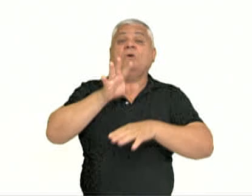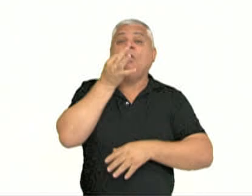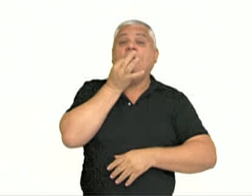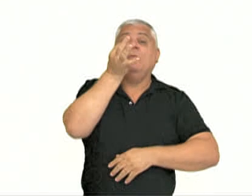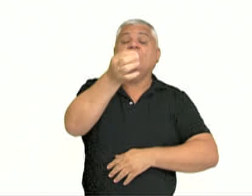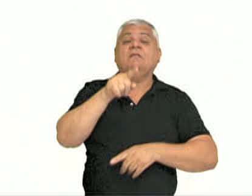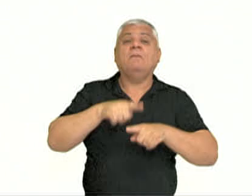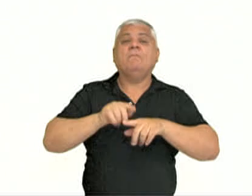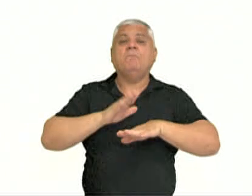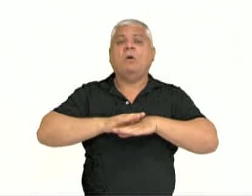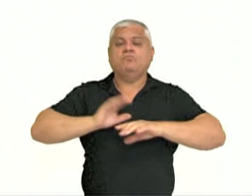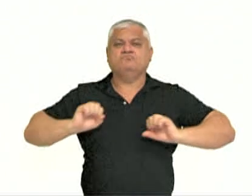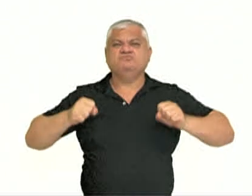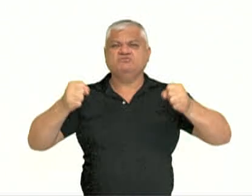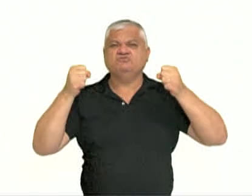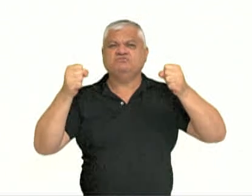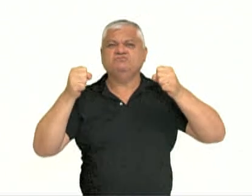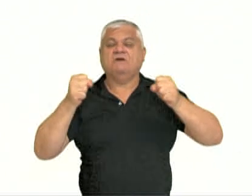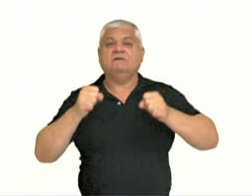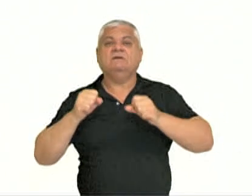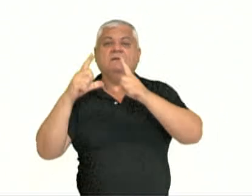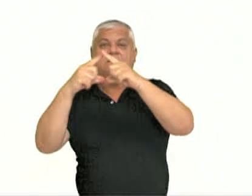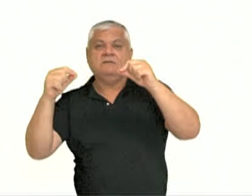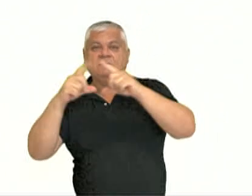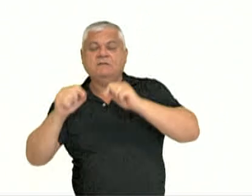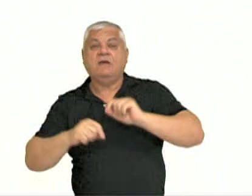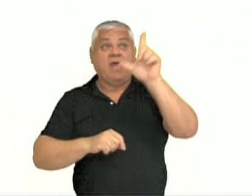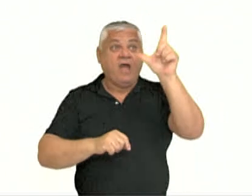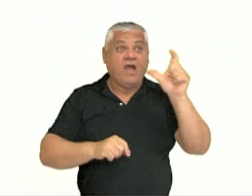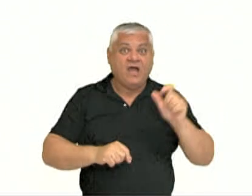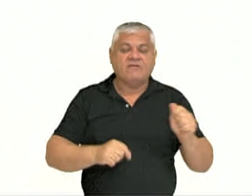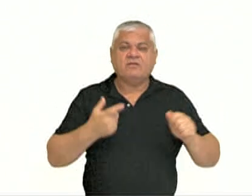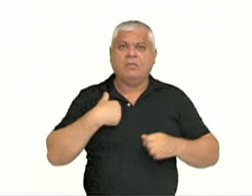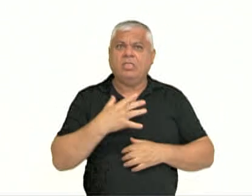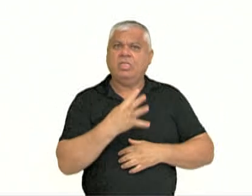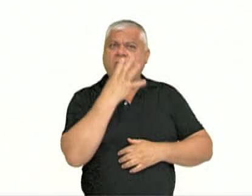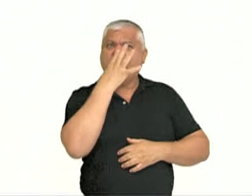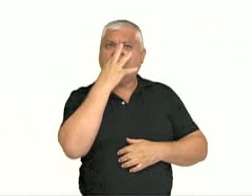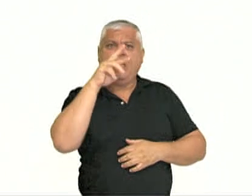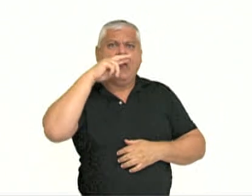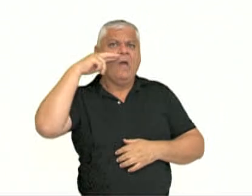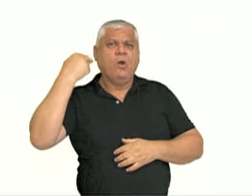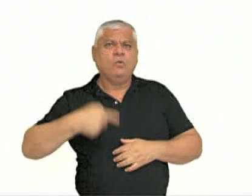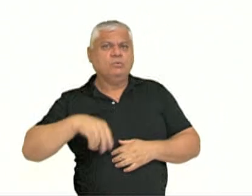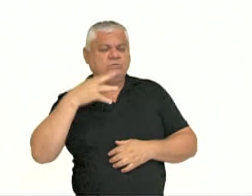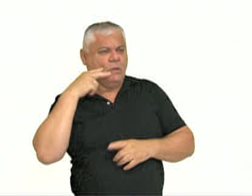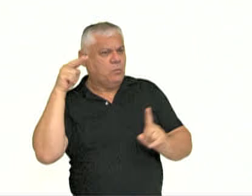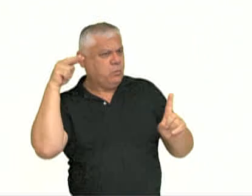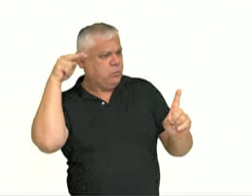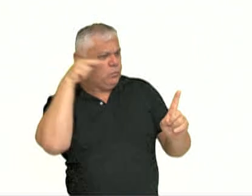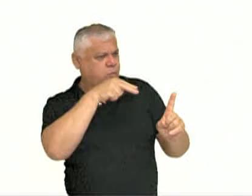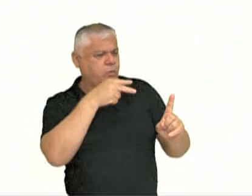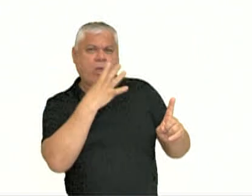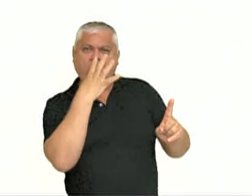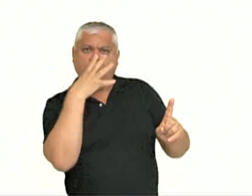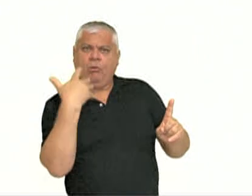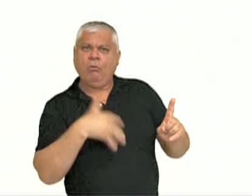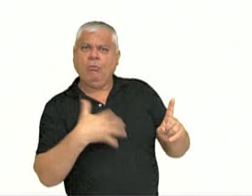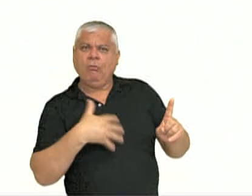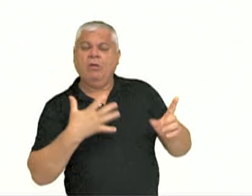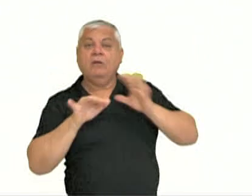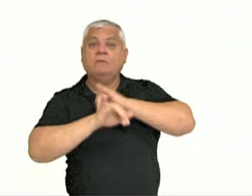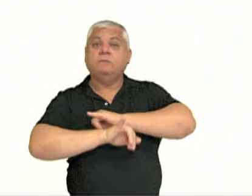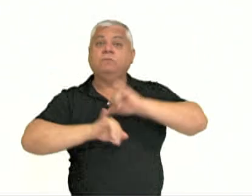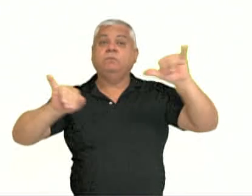dos torcedores japoneses e senegaleses impressionou tanto as pessoas a ponto de virar uma